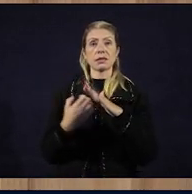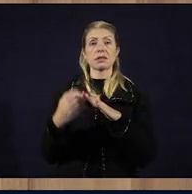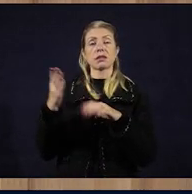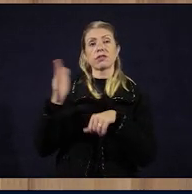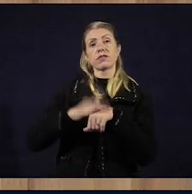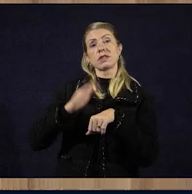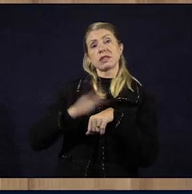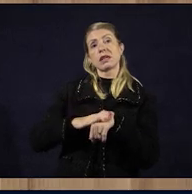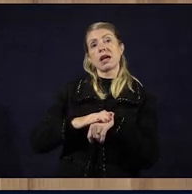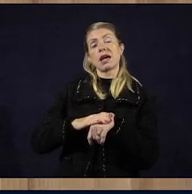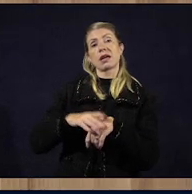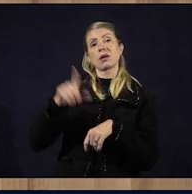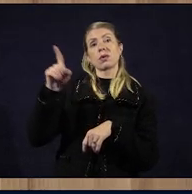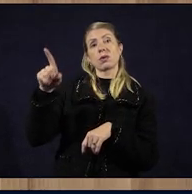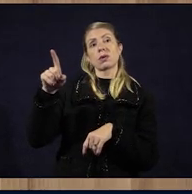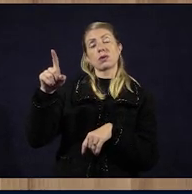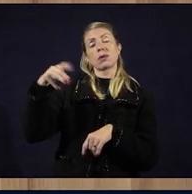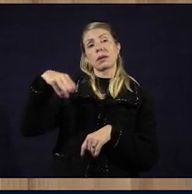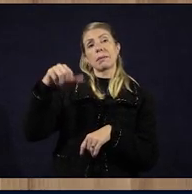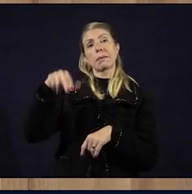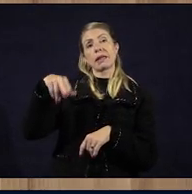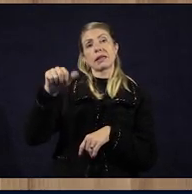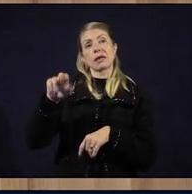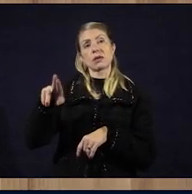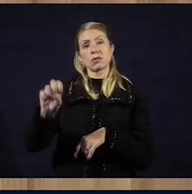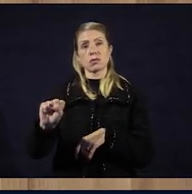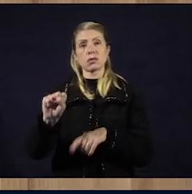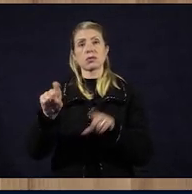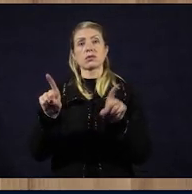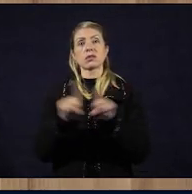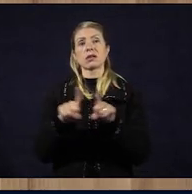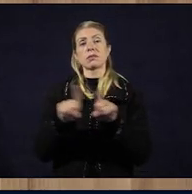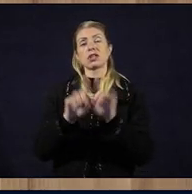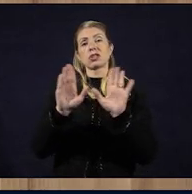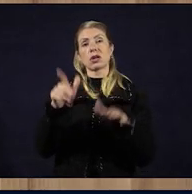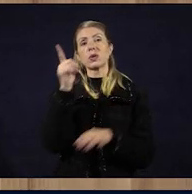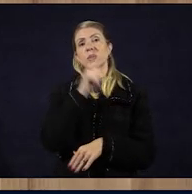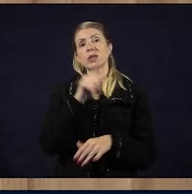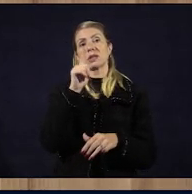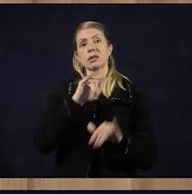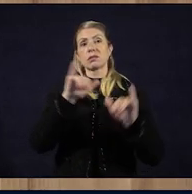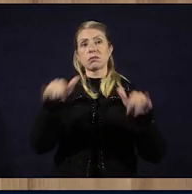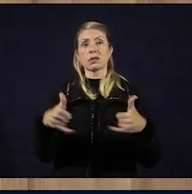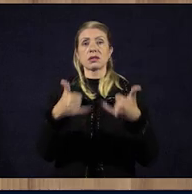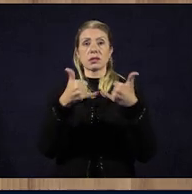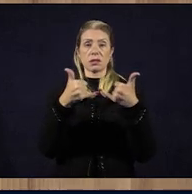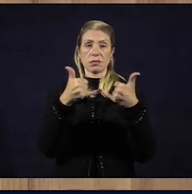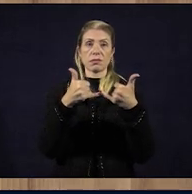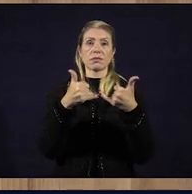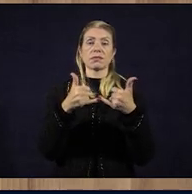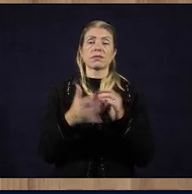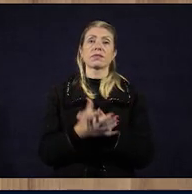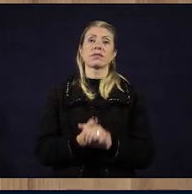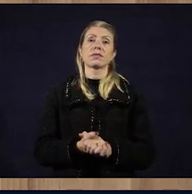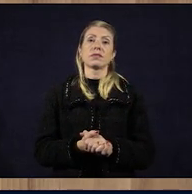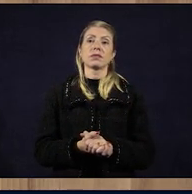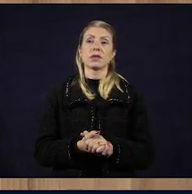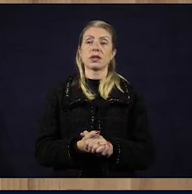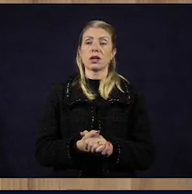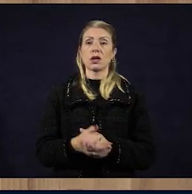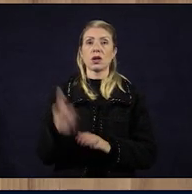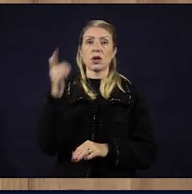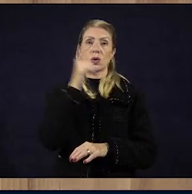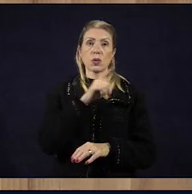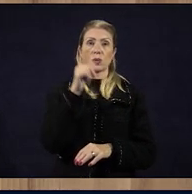em Manaus também conectaram lá já três escolas vai estar link nós temos conexão lá